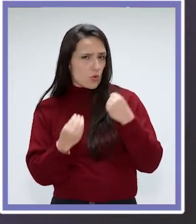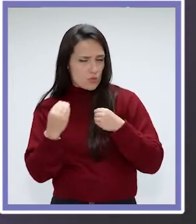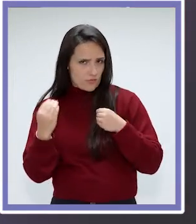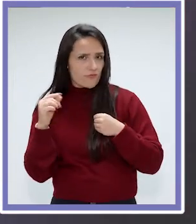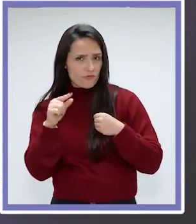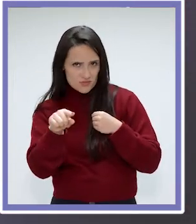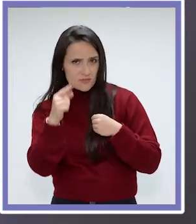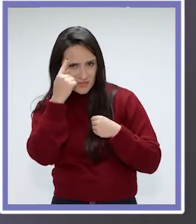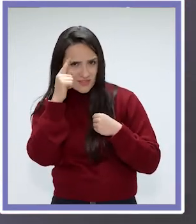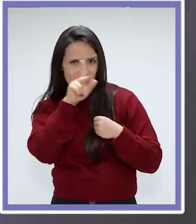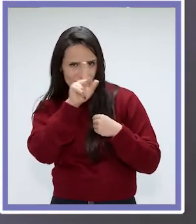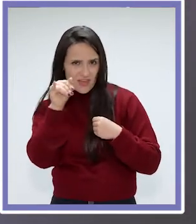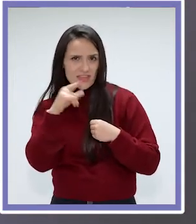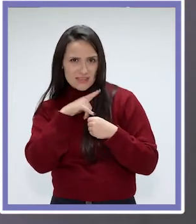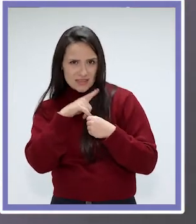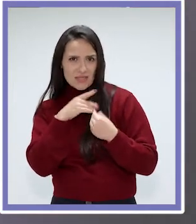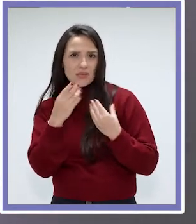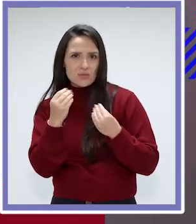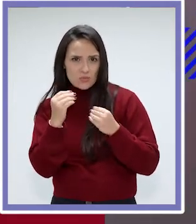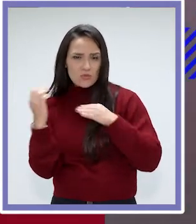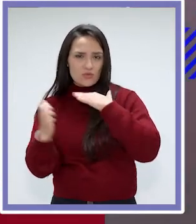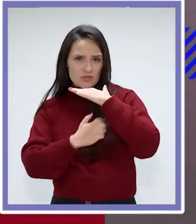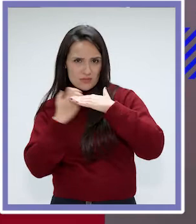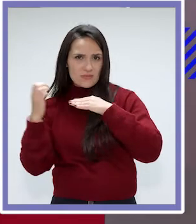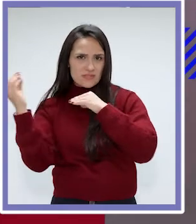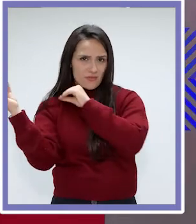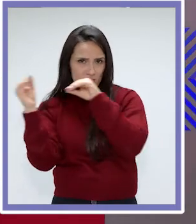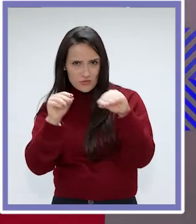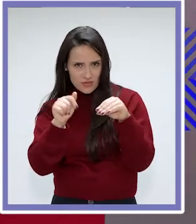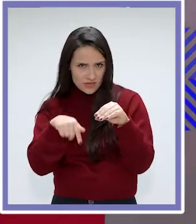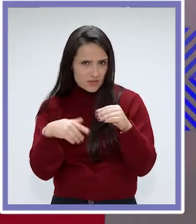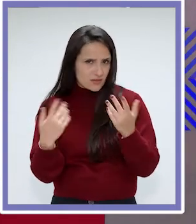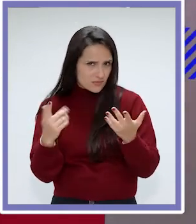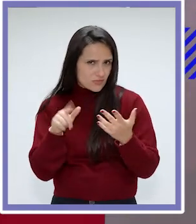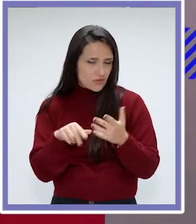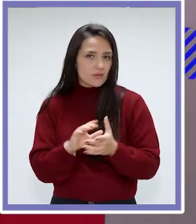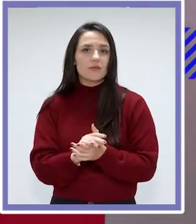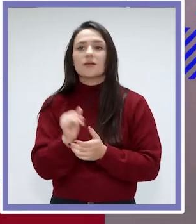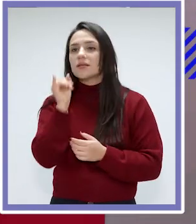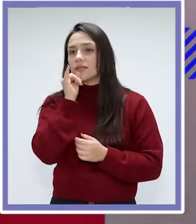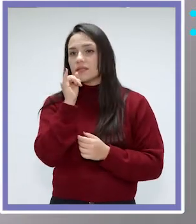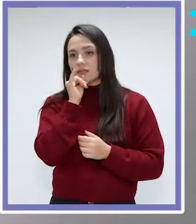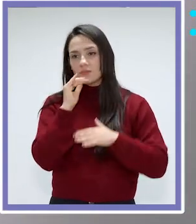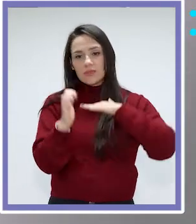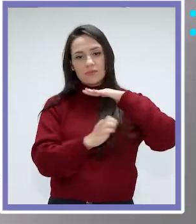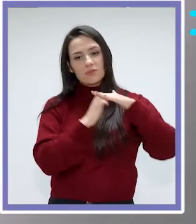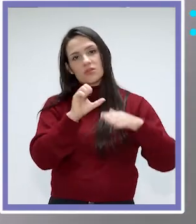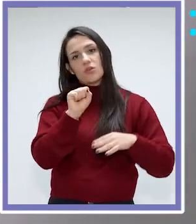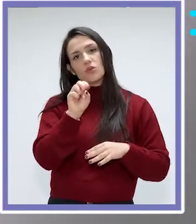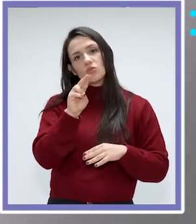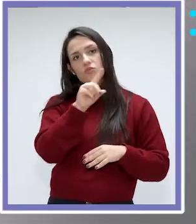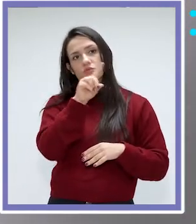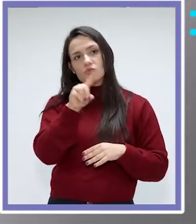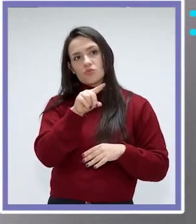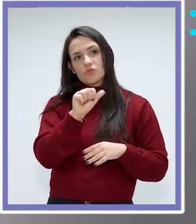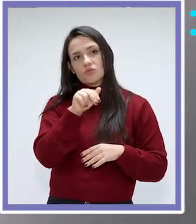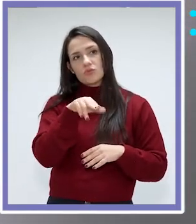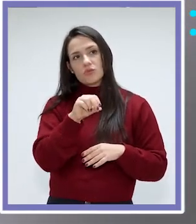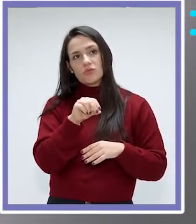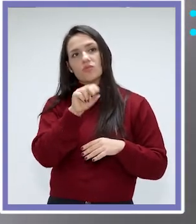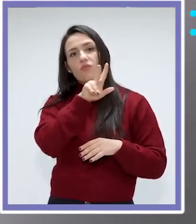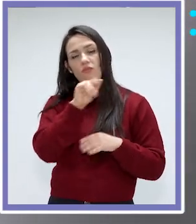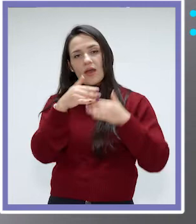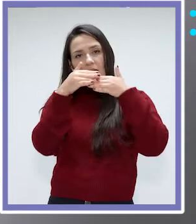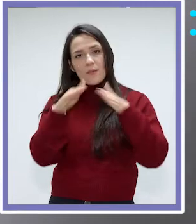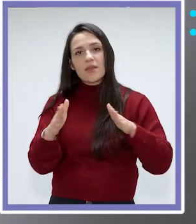tempo, eu não posso afirmar que foi em decorrência da Rota Bioceânica, mas é um exemplo. Suzano vai abrir a maior indústria